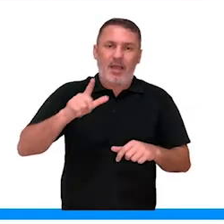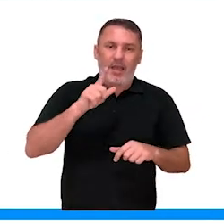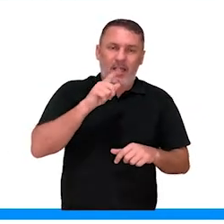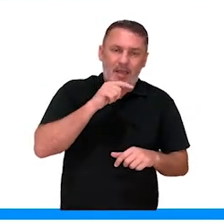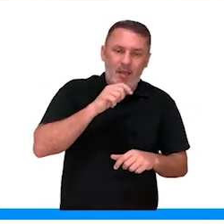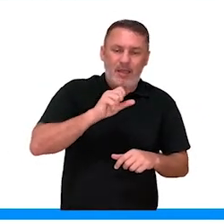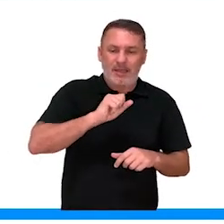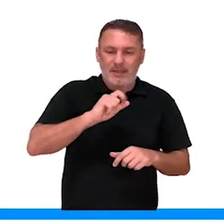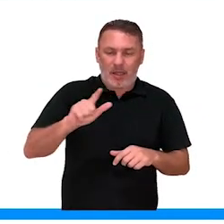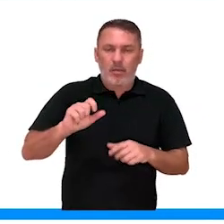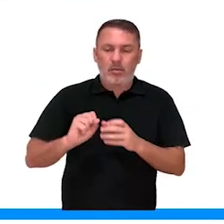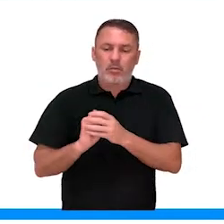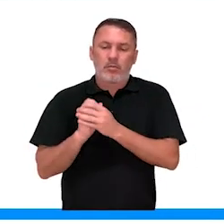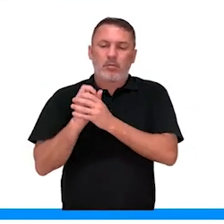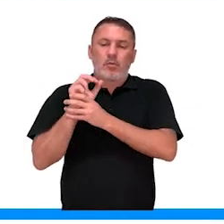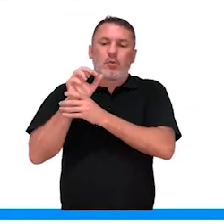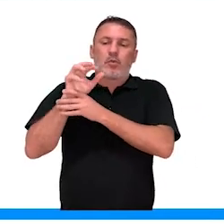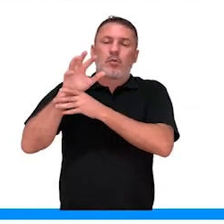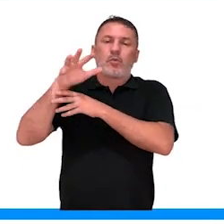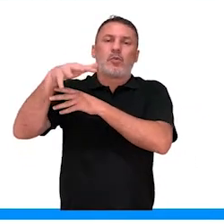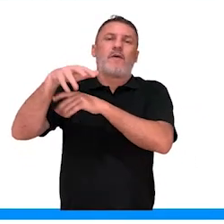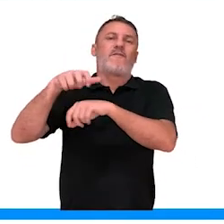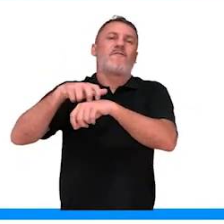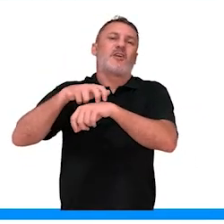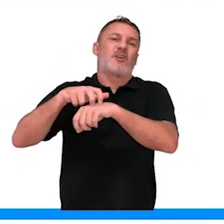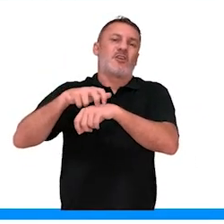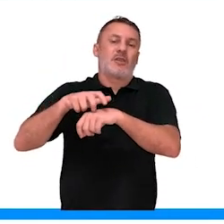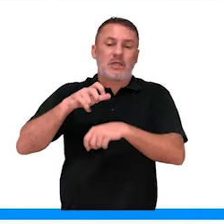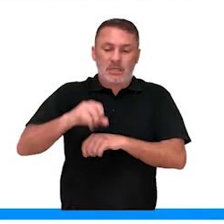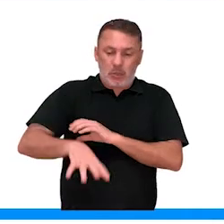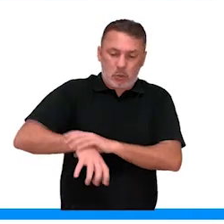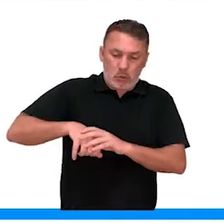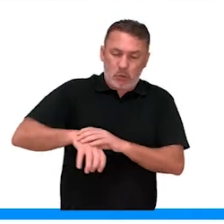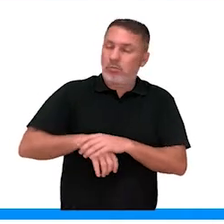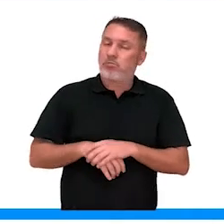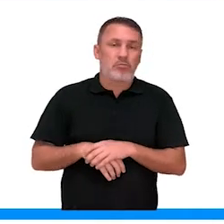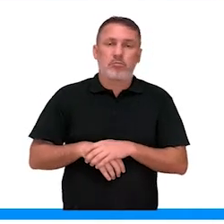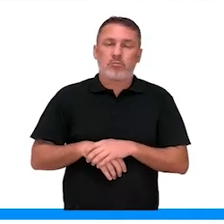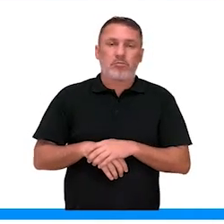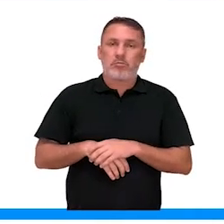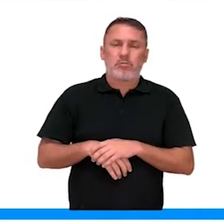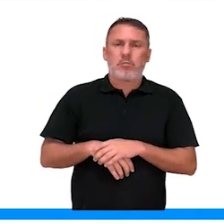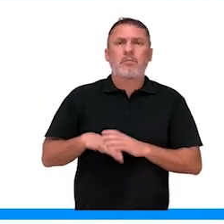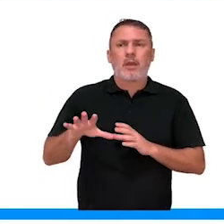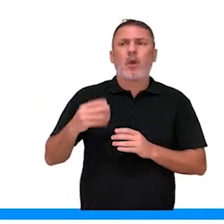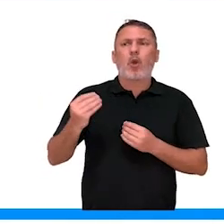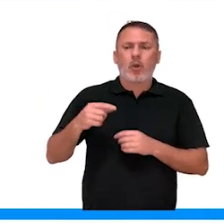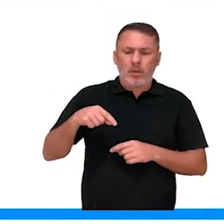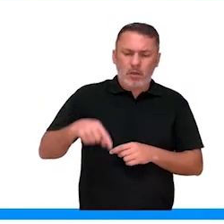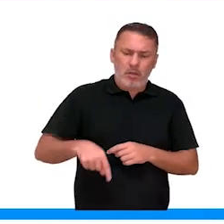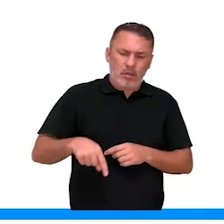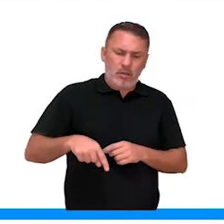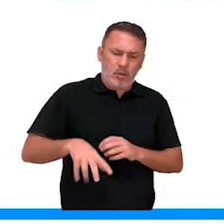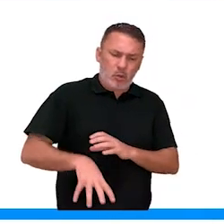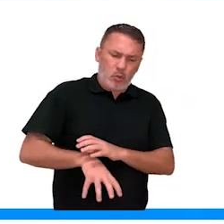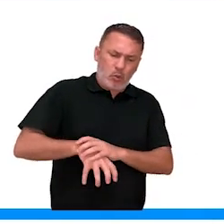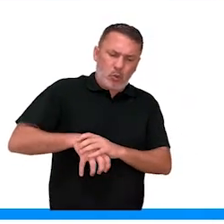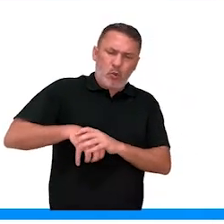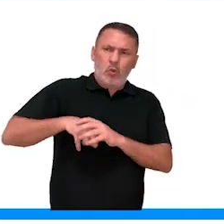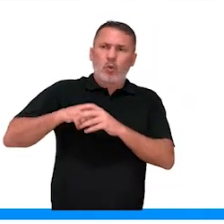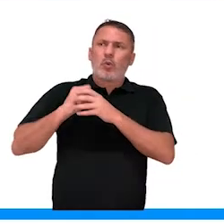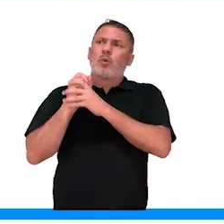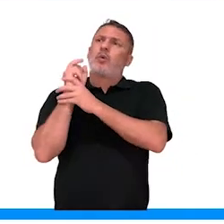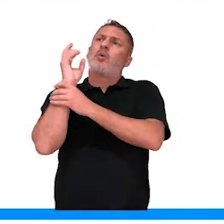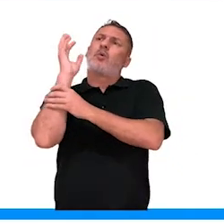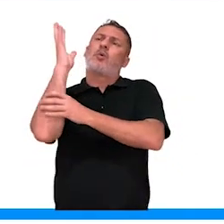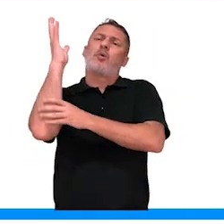mandar isso lá para as folhas. Só que como que ela vai fazer isso se é uma ação contra a gravidade? Porque ela